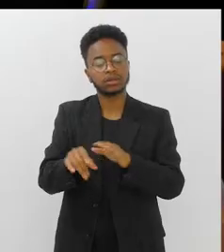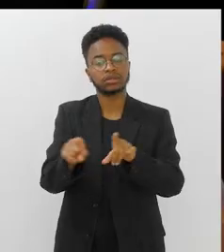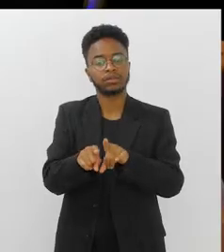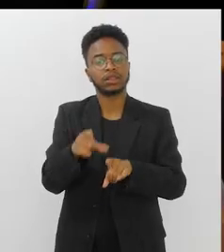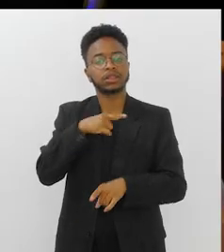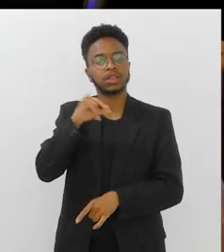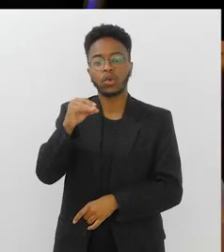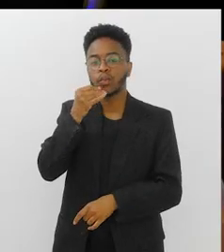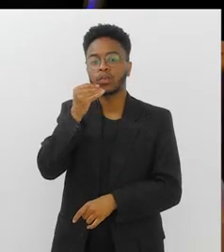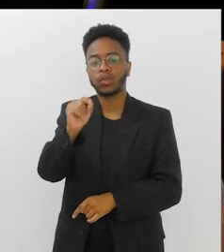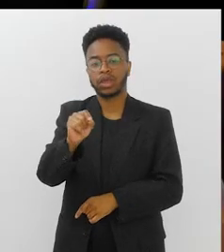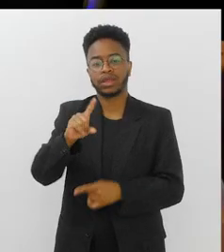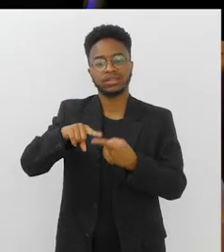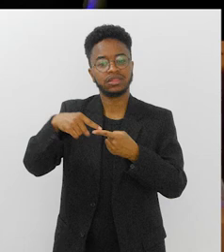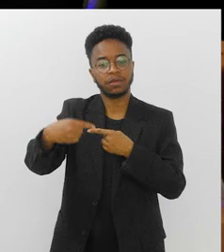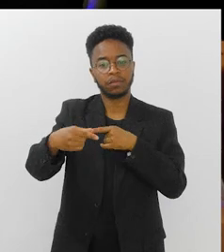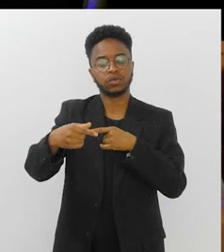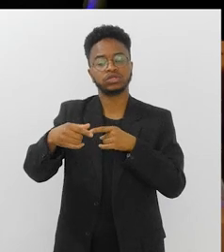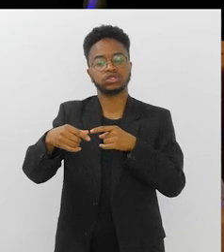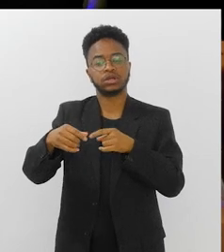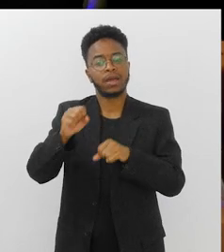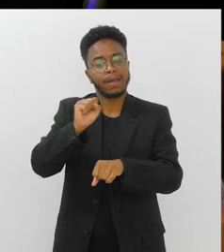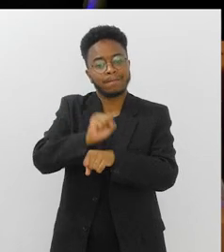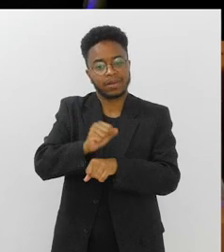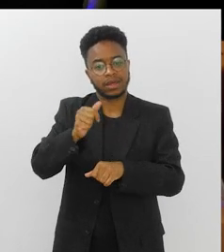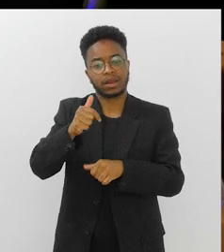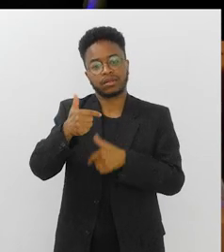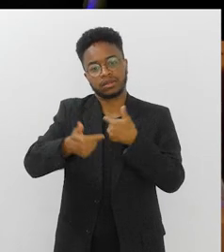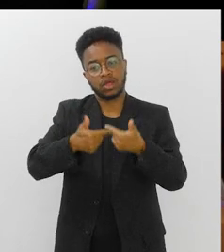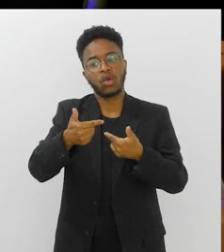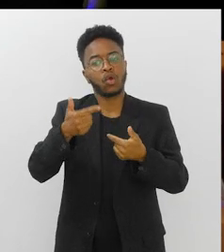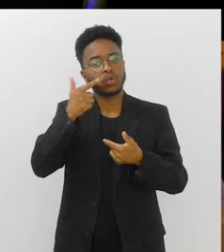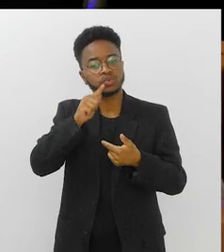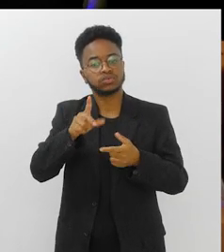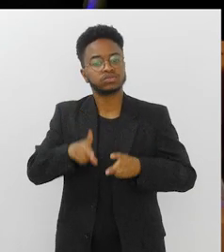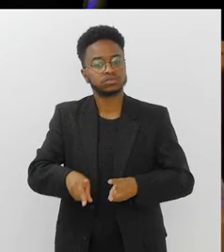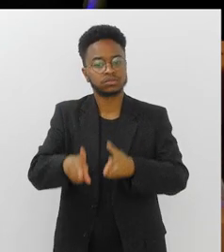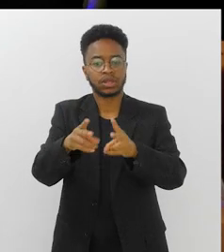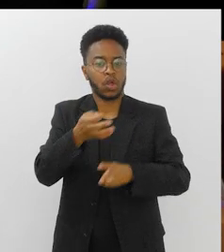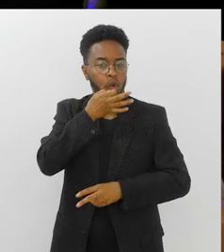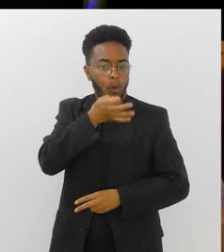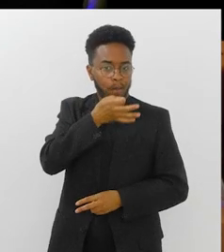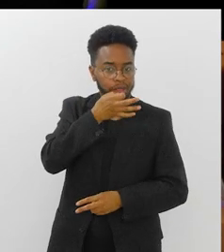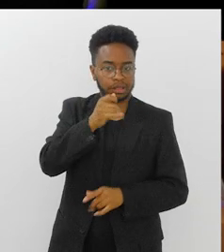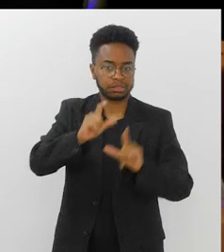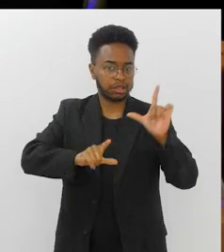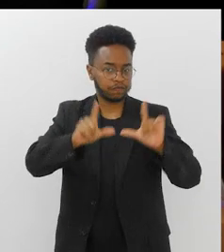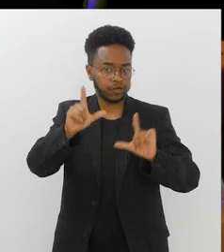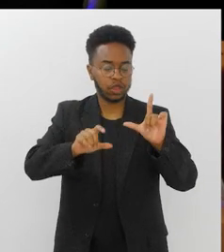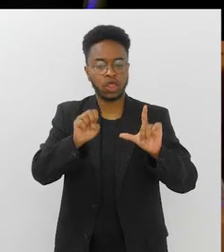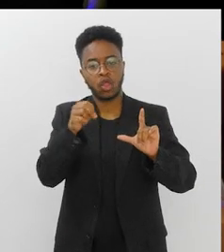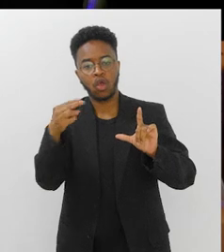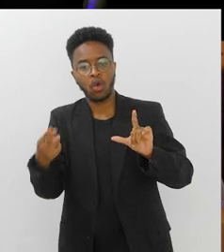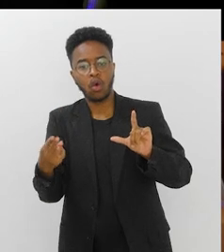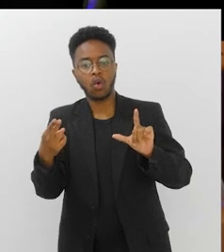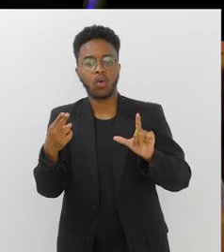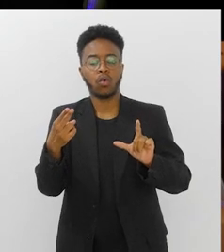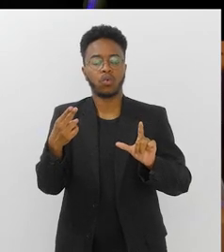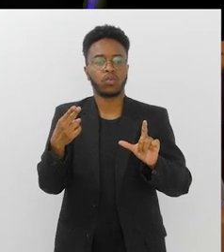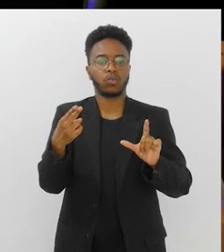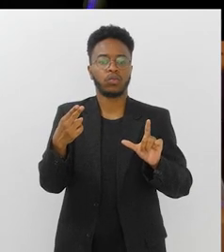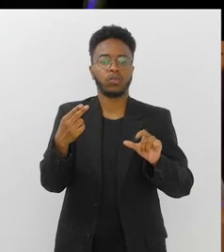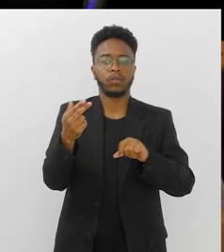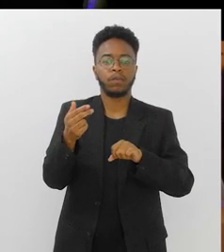oportunidade de pós-carreira ele seguir no esporte dele seja como comentarista na TV ou